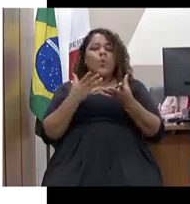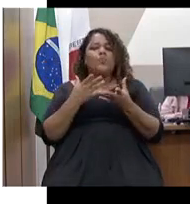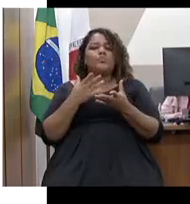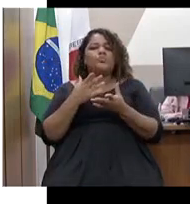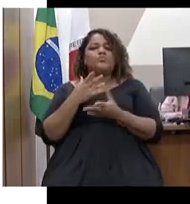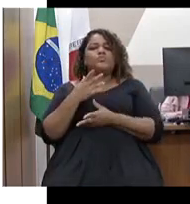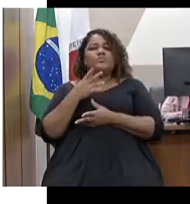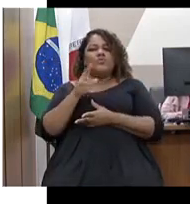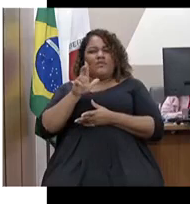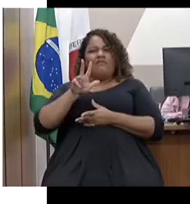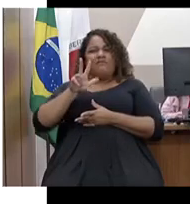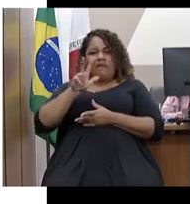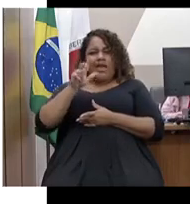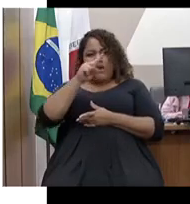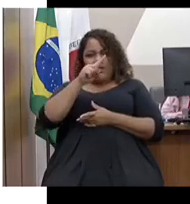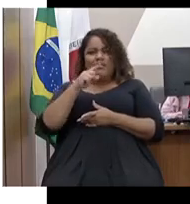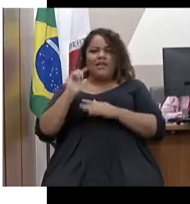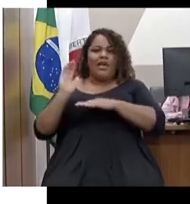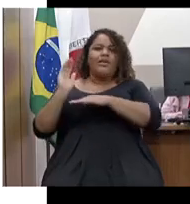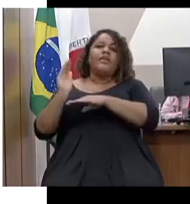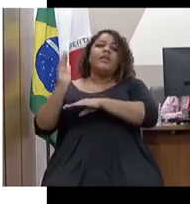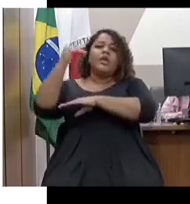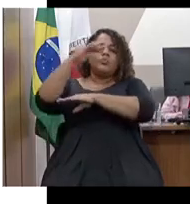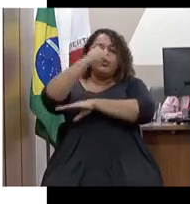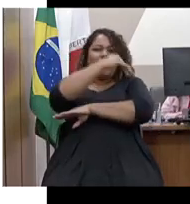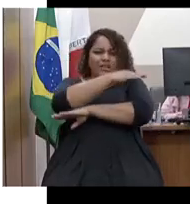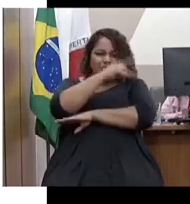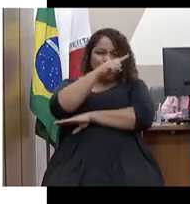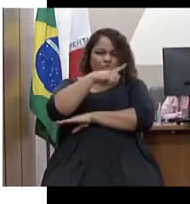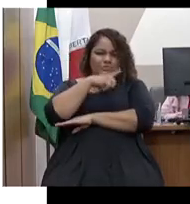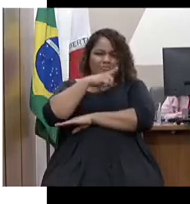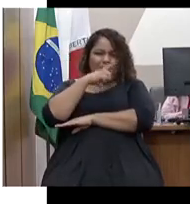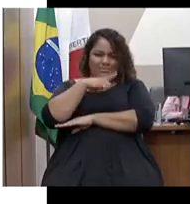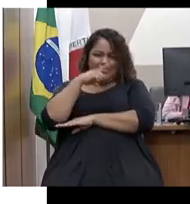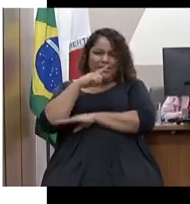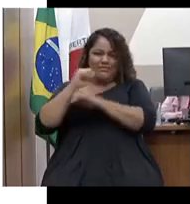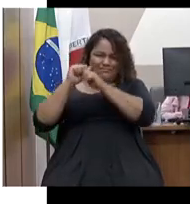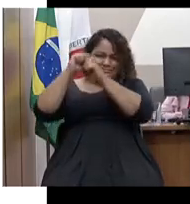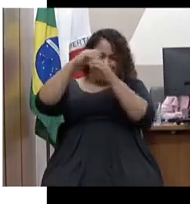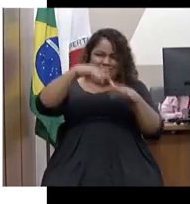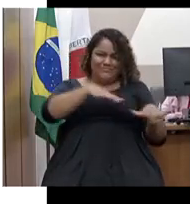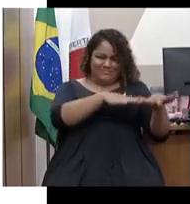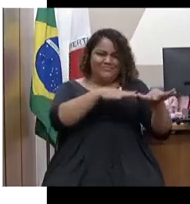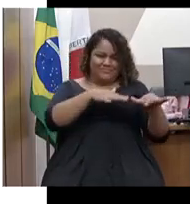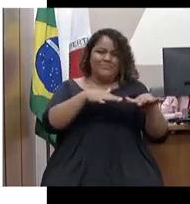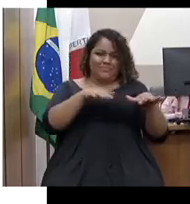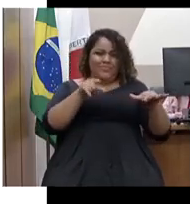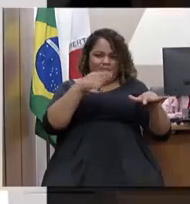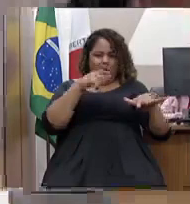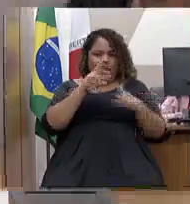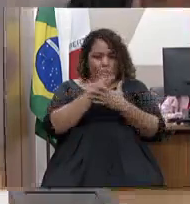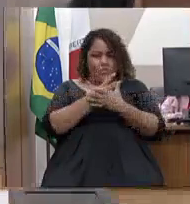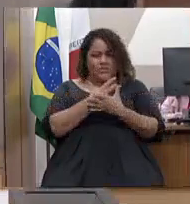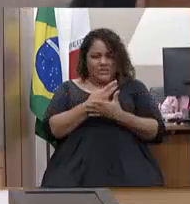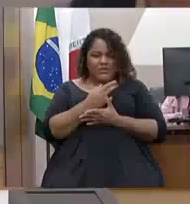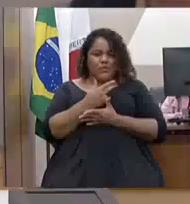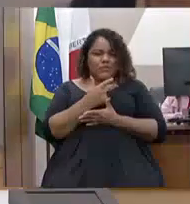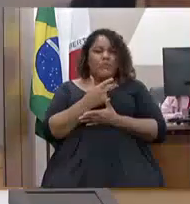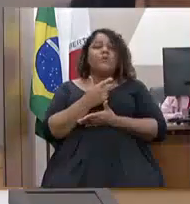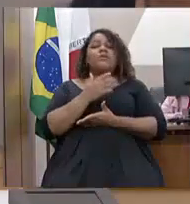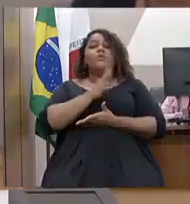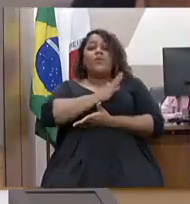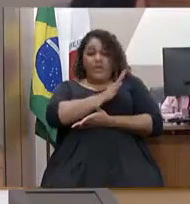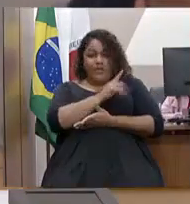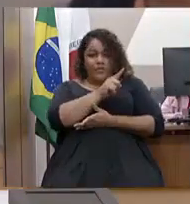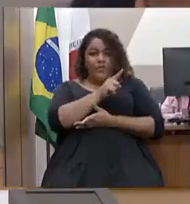esse da Vale de Brumadinho aí o meu colega que já foi citado aqui uma área Parreiras que trabalha com mineração